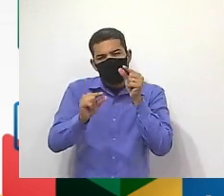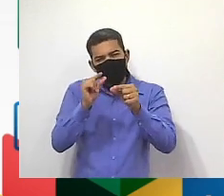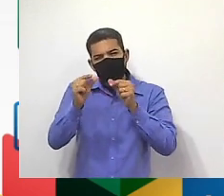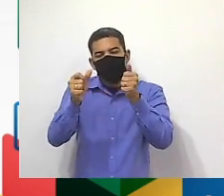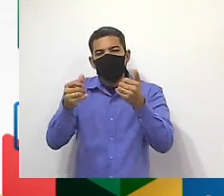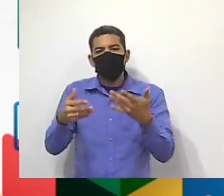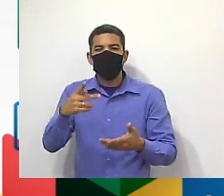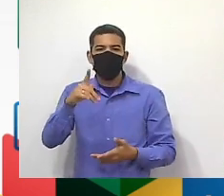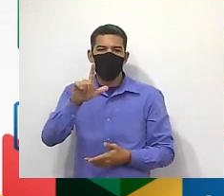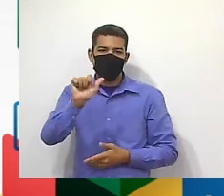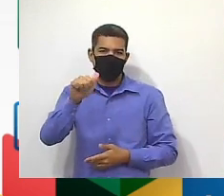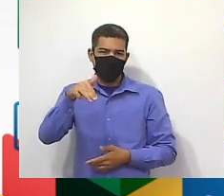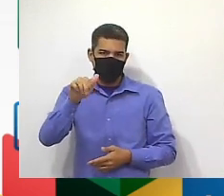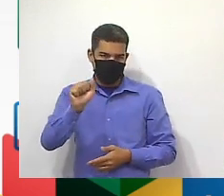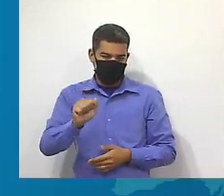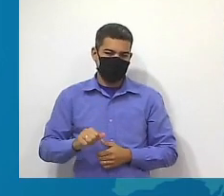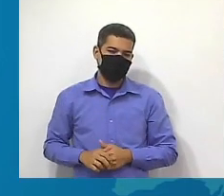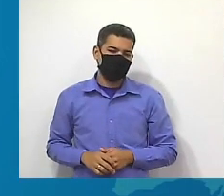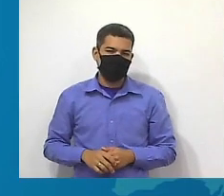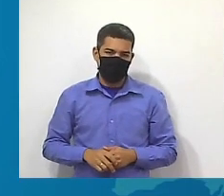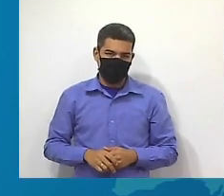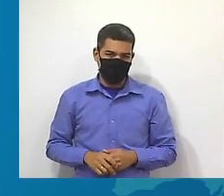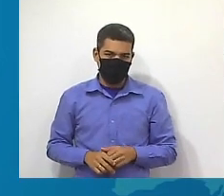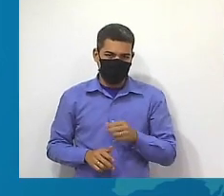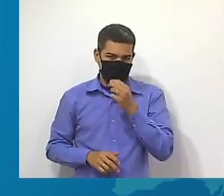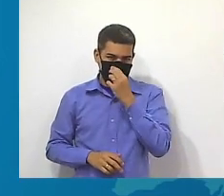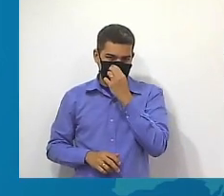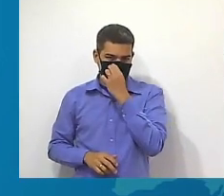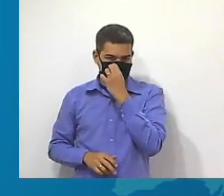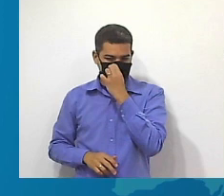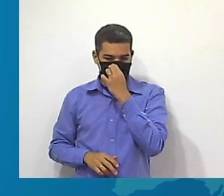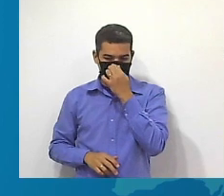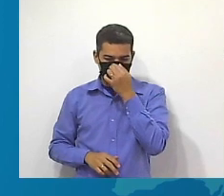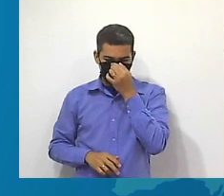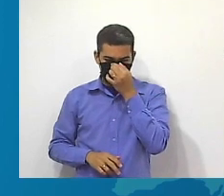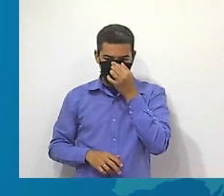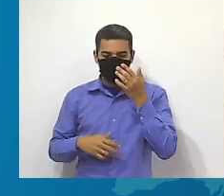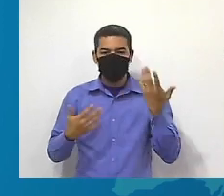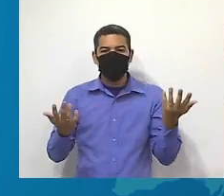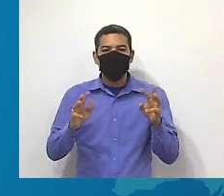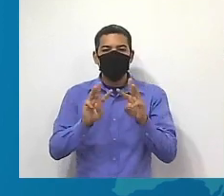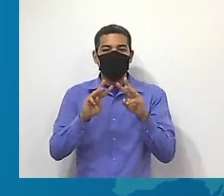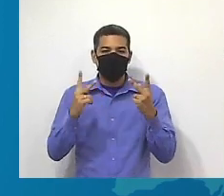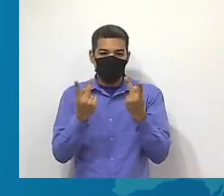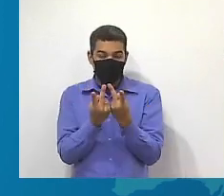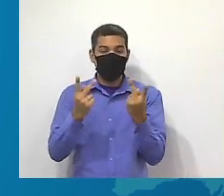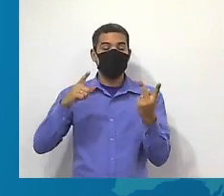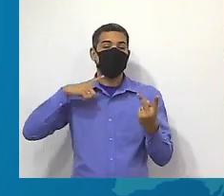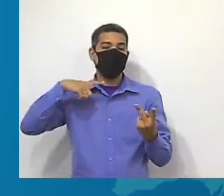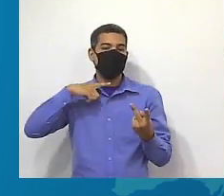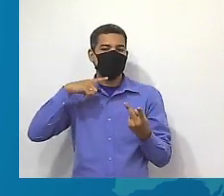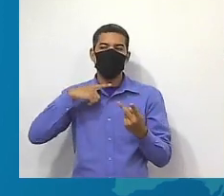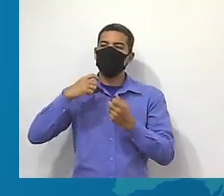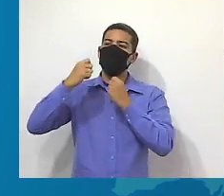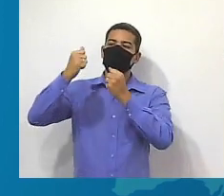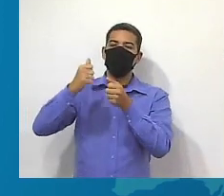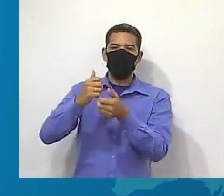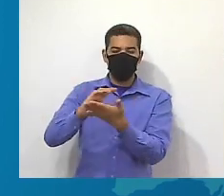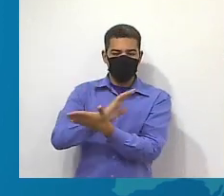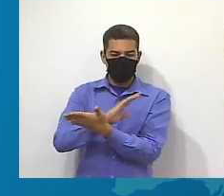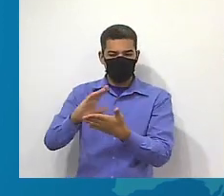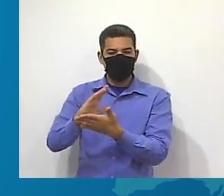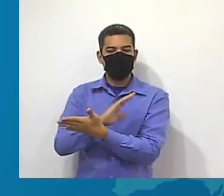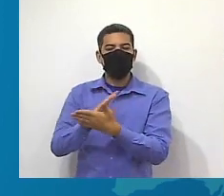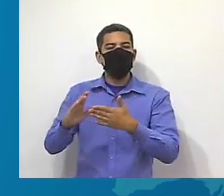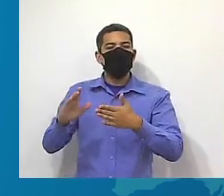plasma. Primeira coisa que a gente precisa ter em mente é que na matéria existem forças que atuam